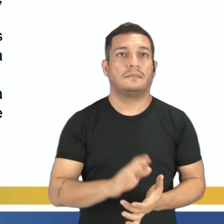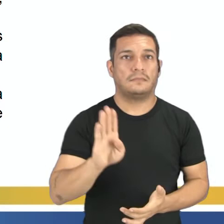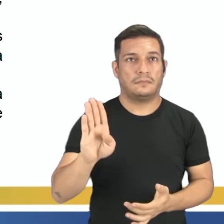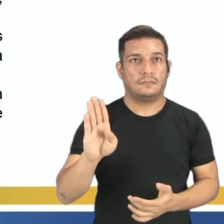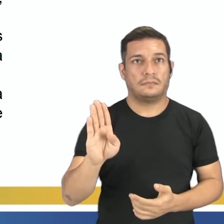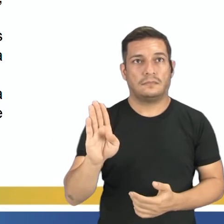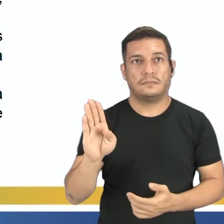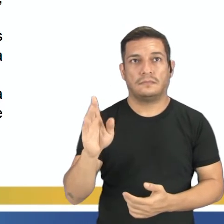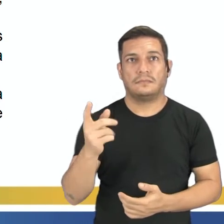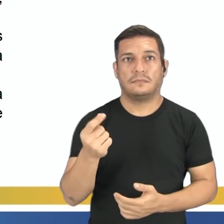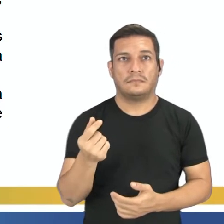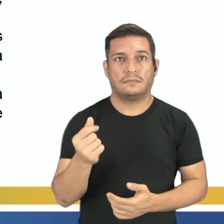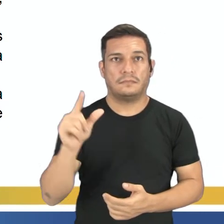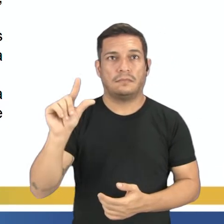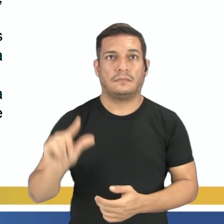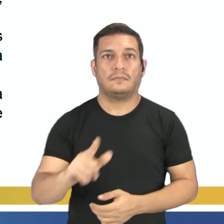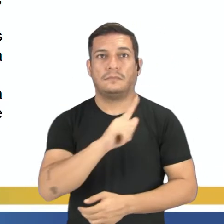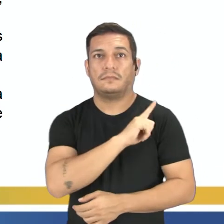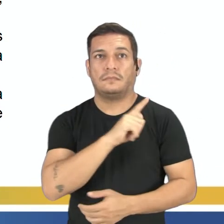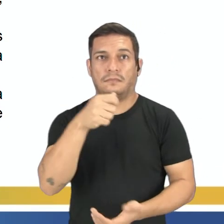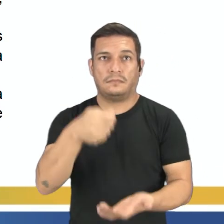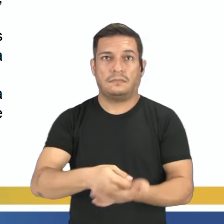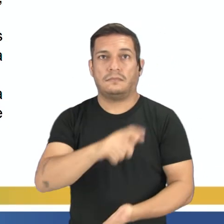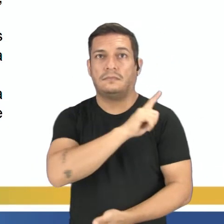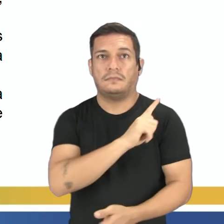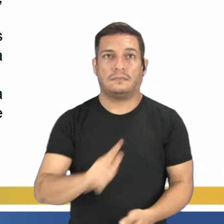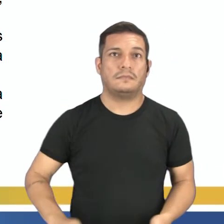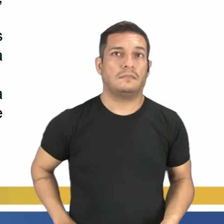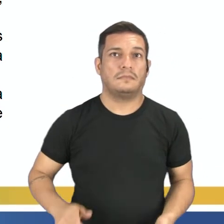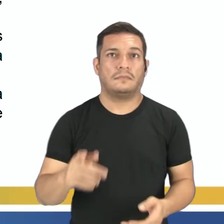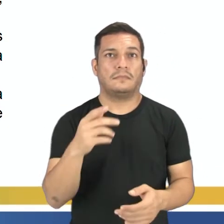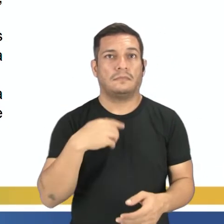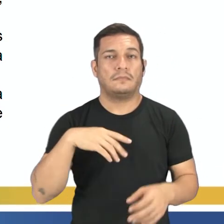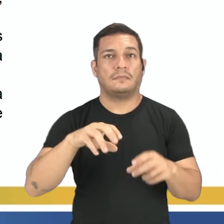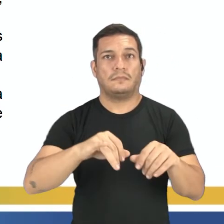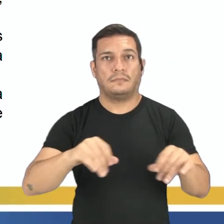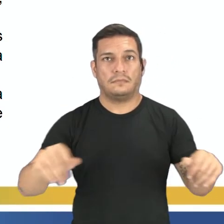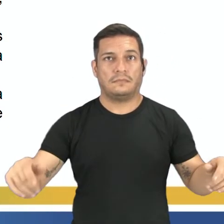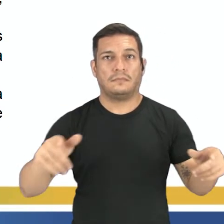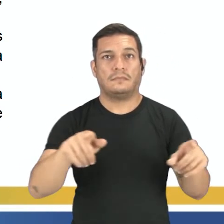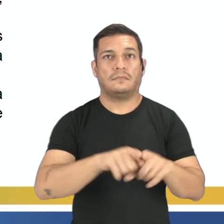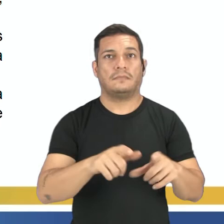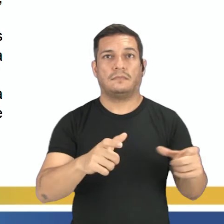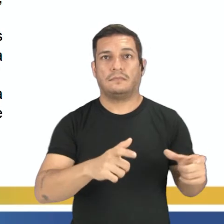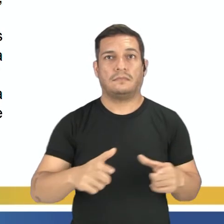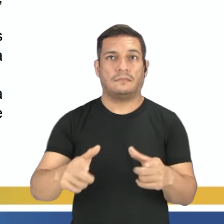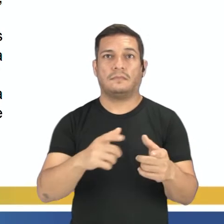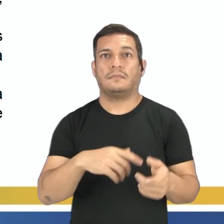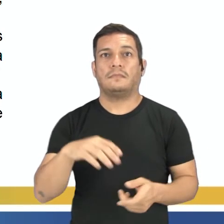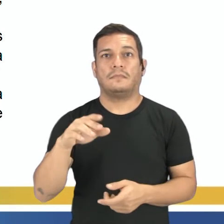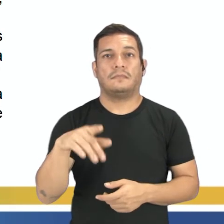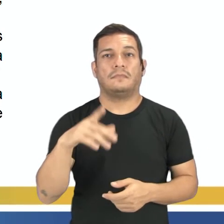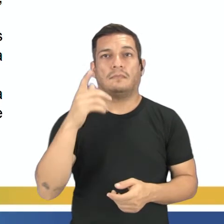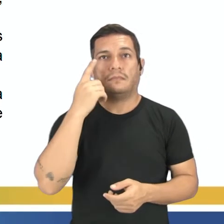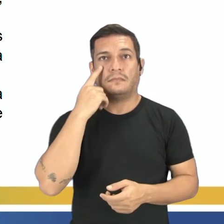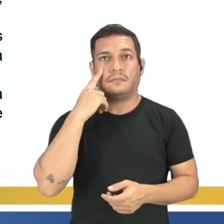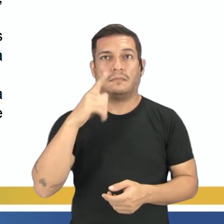Letra B. O baixo preço pago pelo governo pelas propriedades